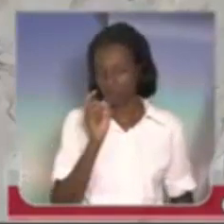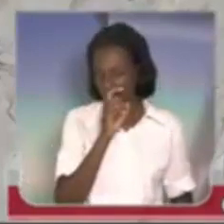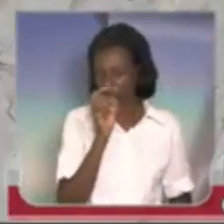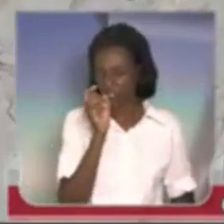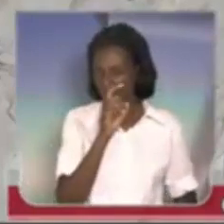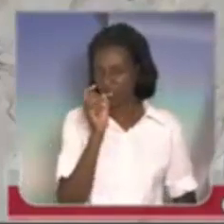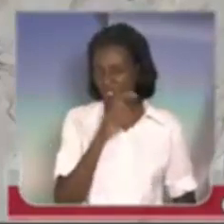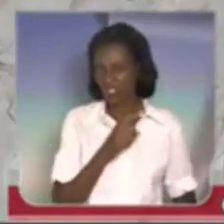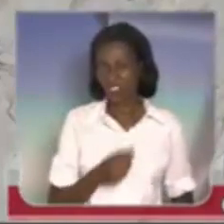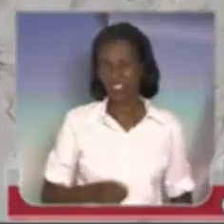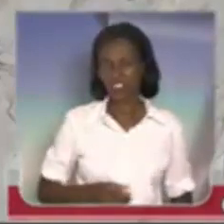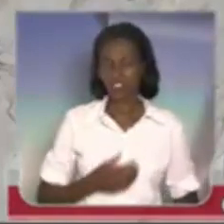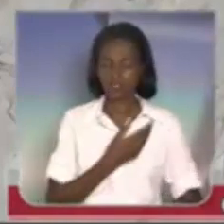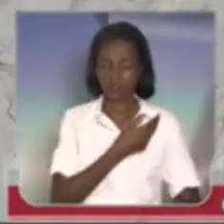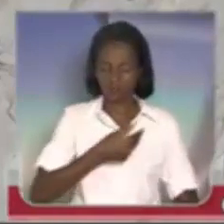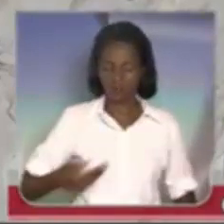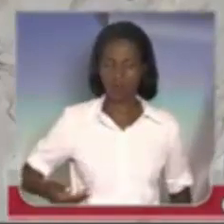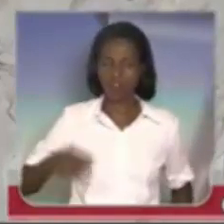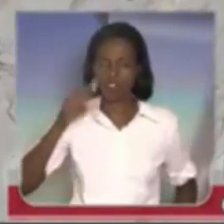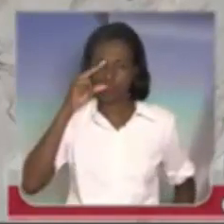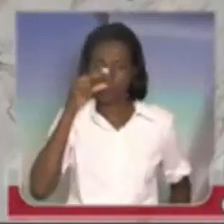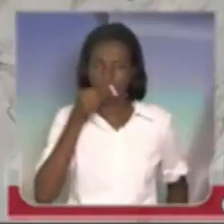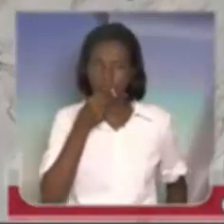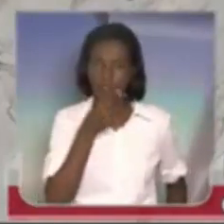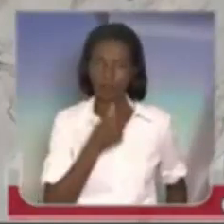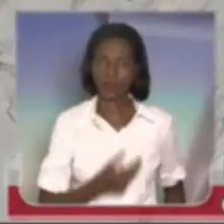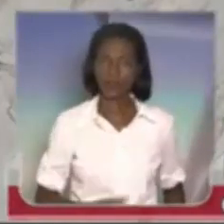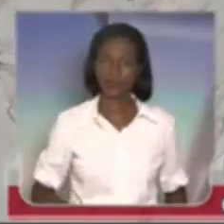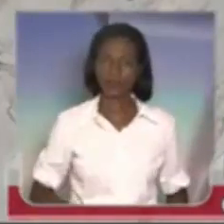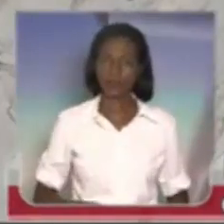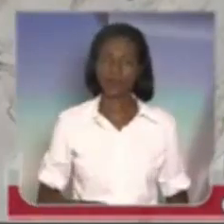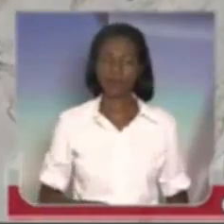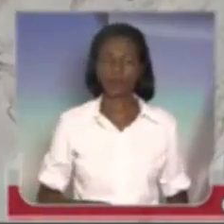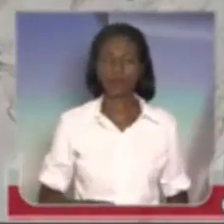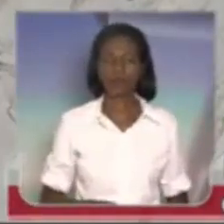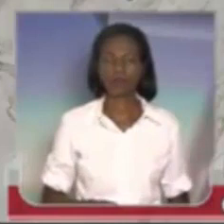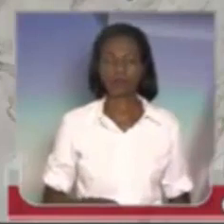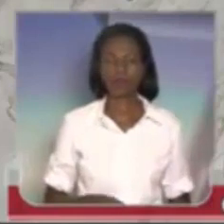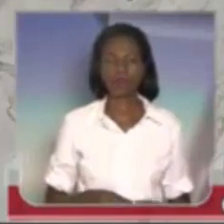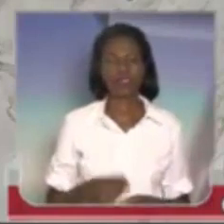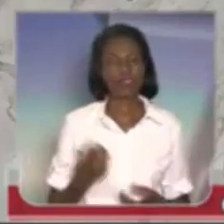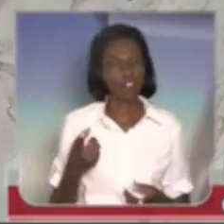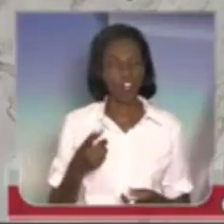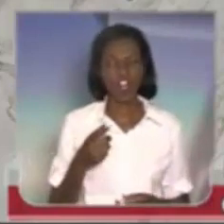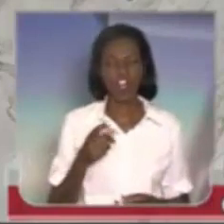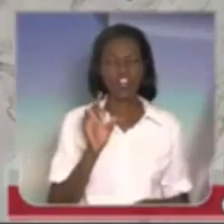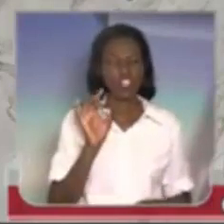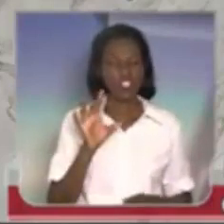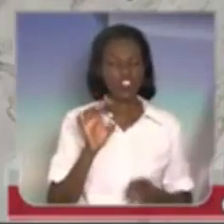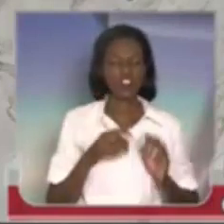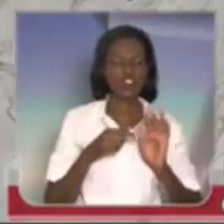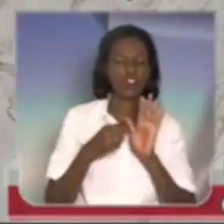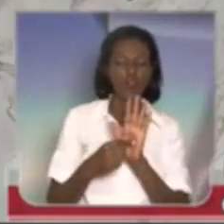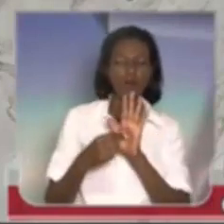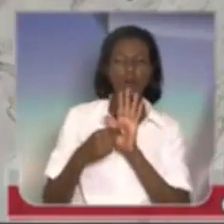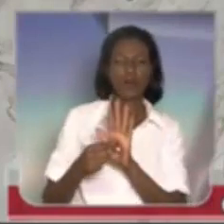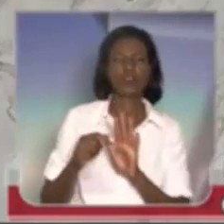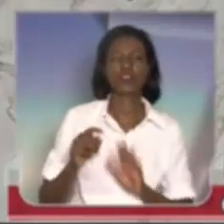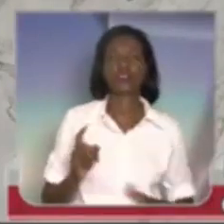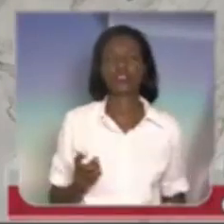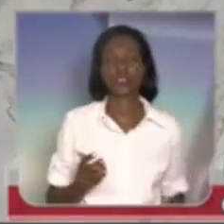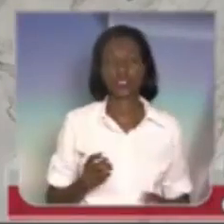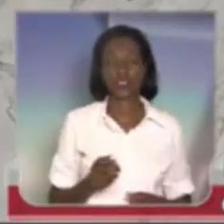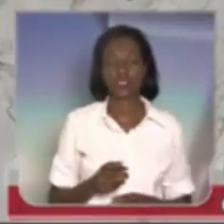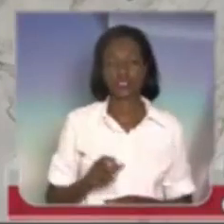enganosa do governo alkim que tá tá virando também o marqueteiro de quinta categoria